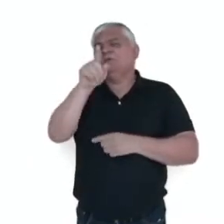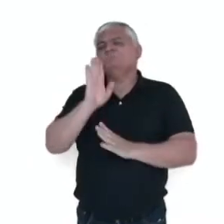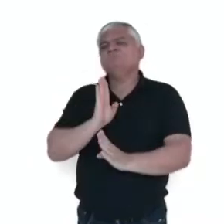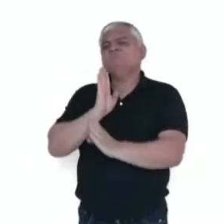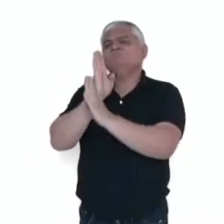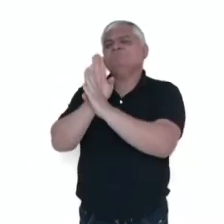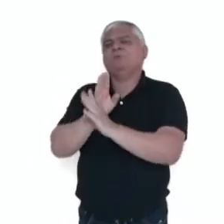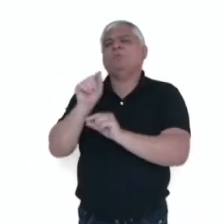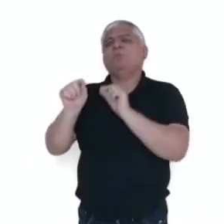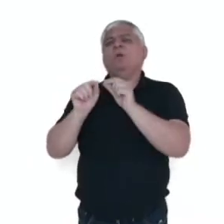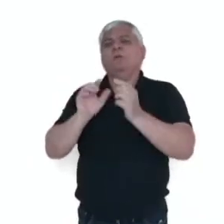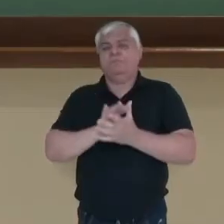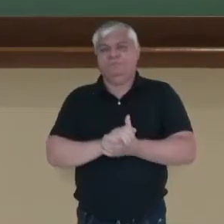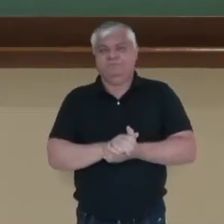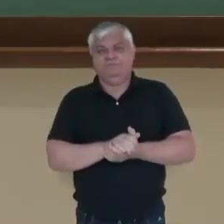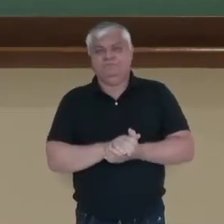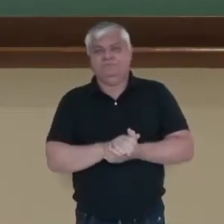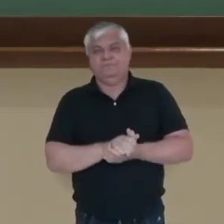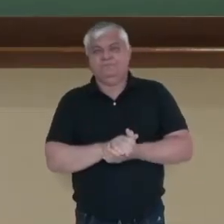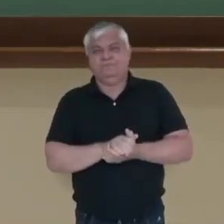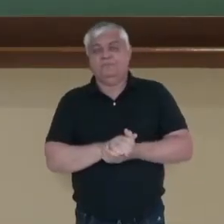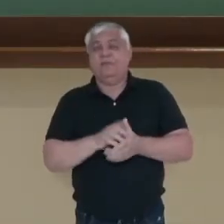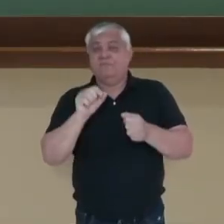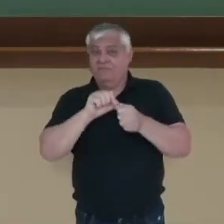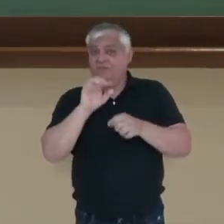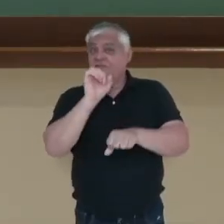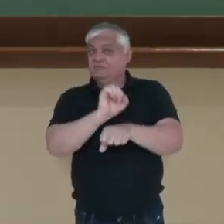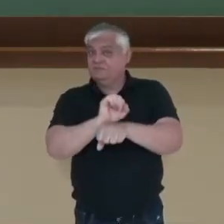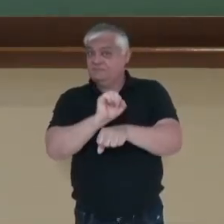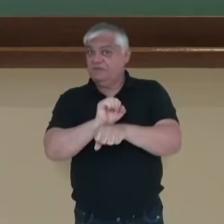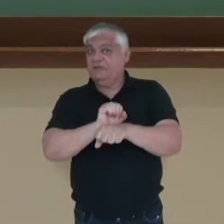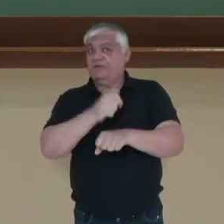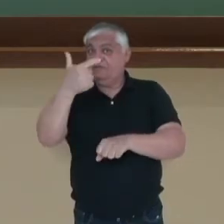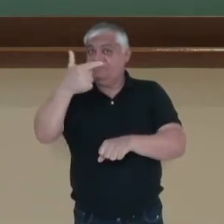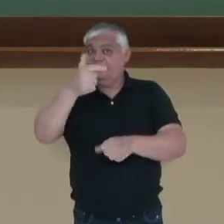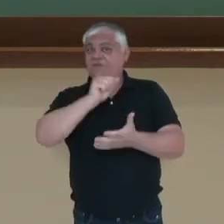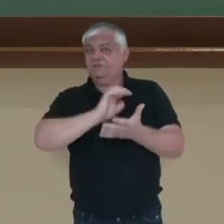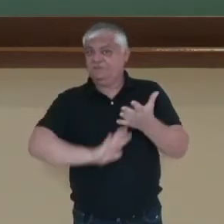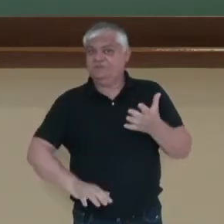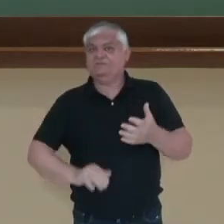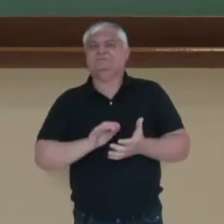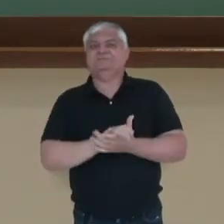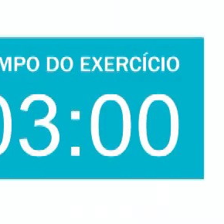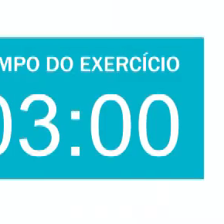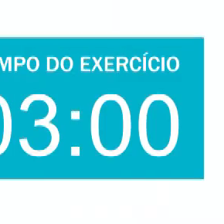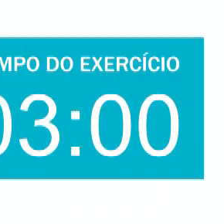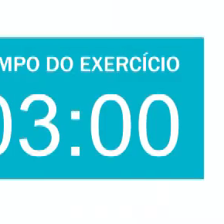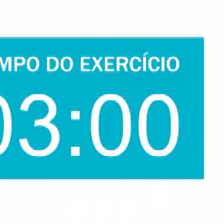essas partes do texto. Faz aí, é a atividade 2. Eu te aguardo!